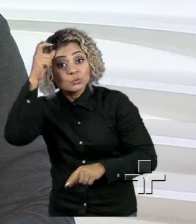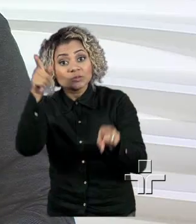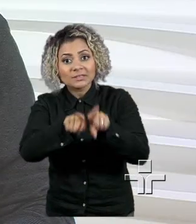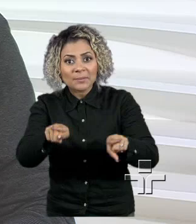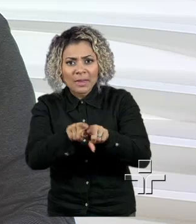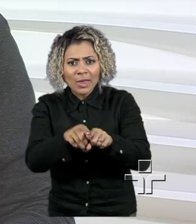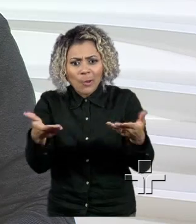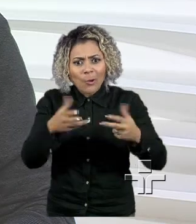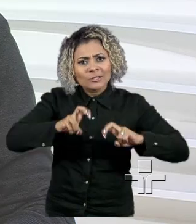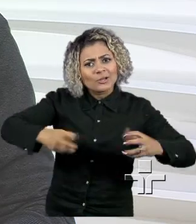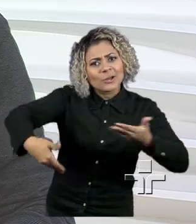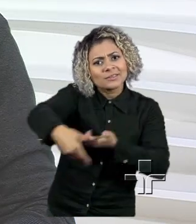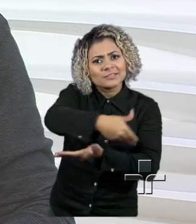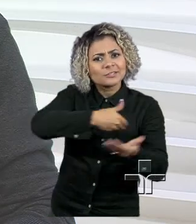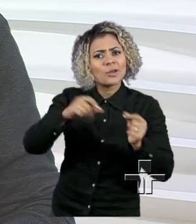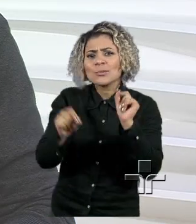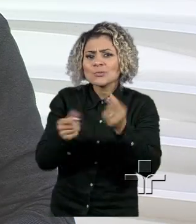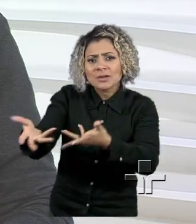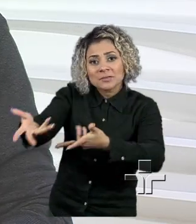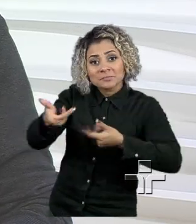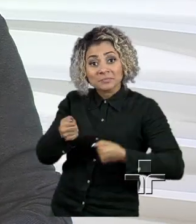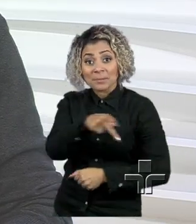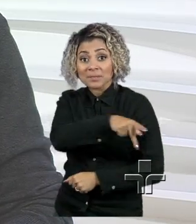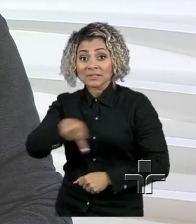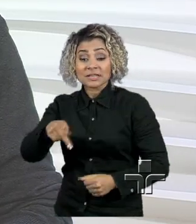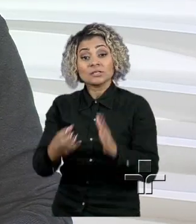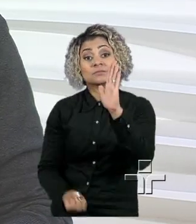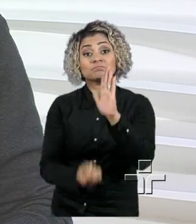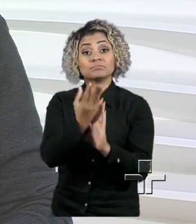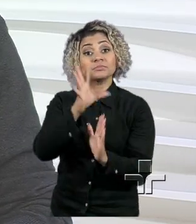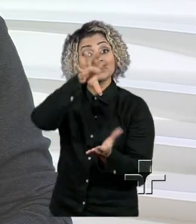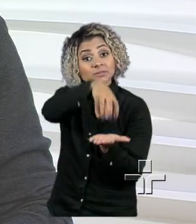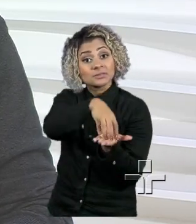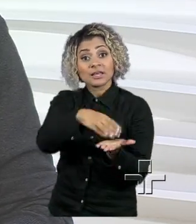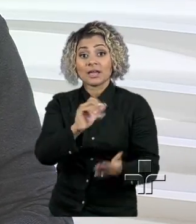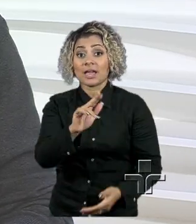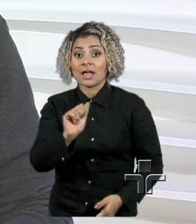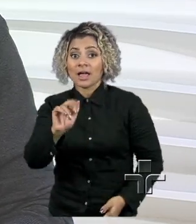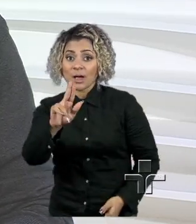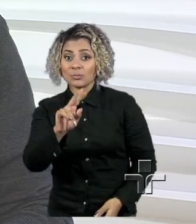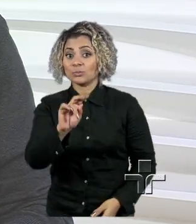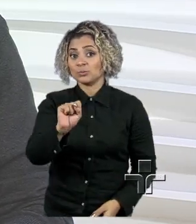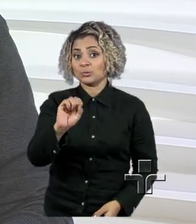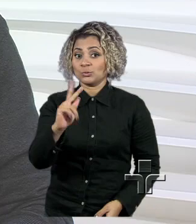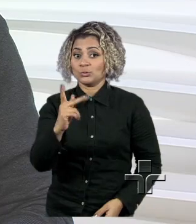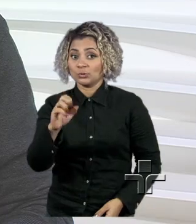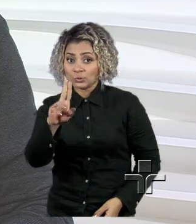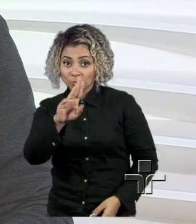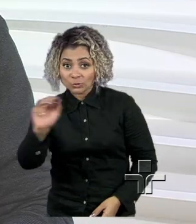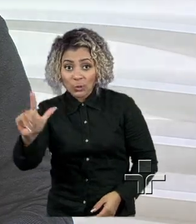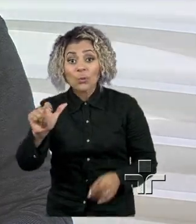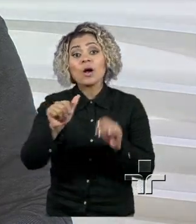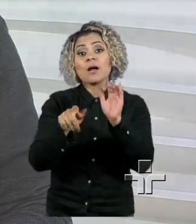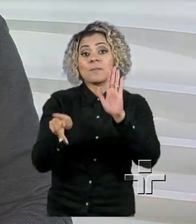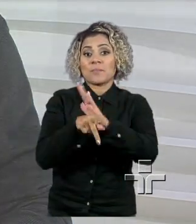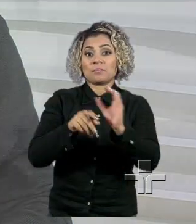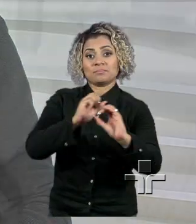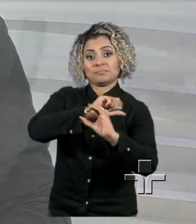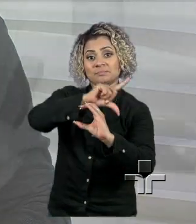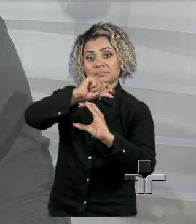O Roda Viva recebe hoje o presidente e fundador do grupo Cacau Show, Alexandre Costa.